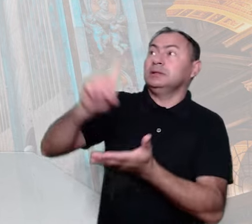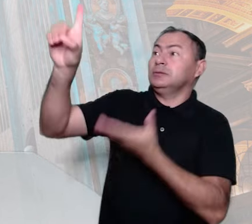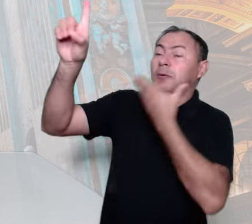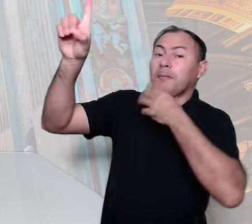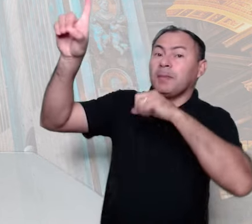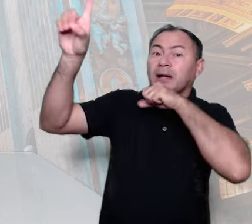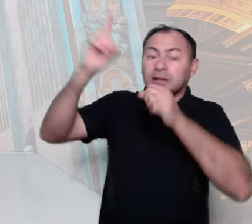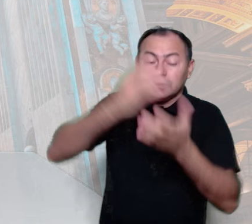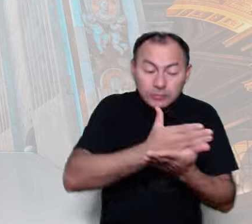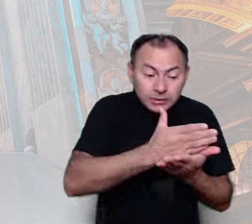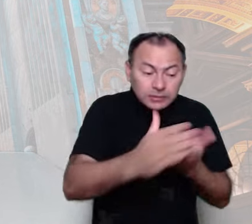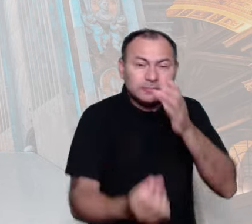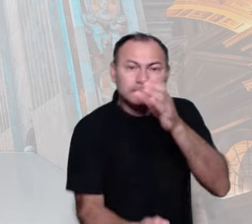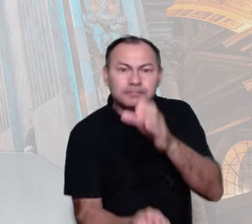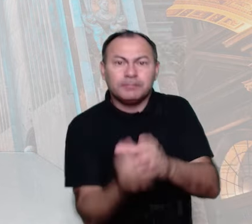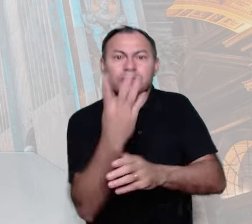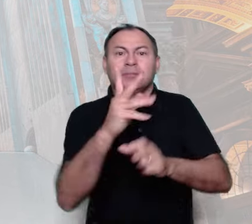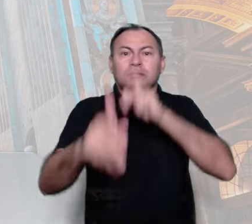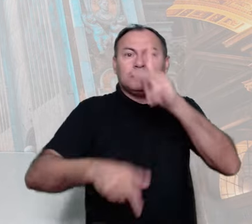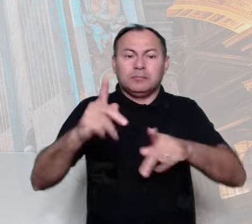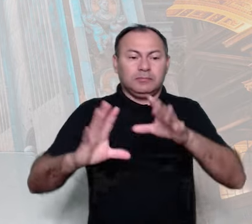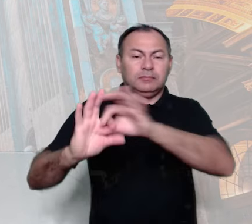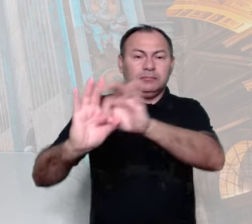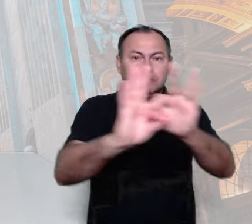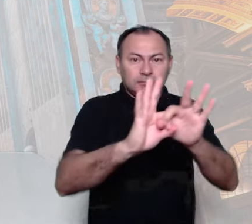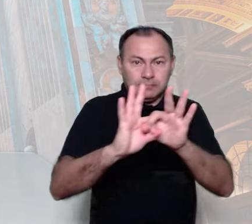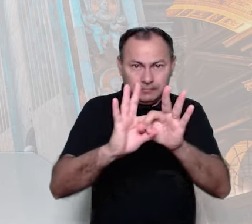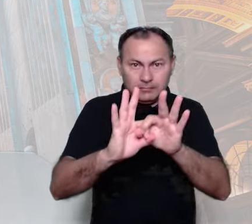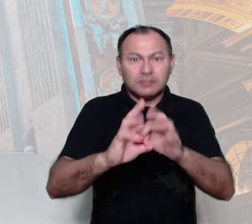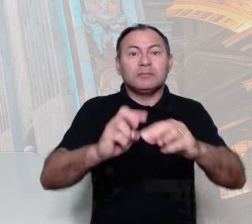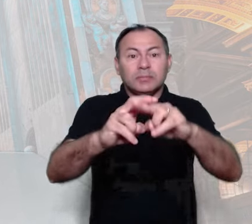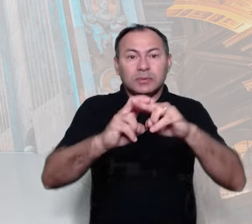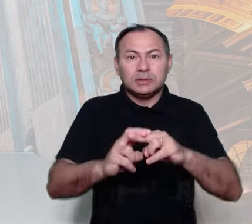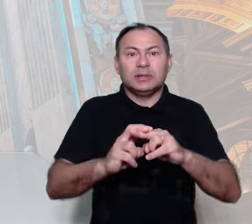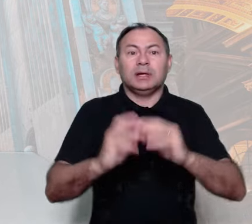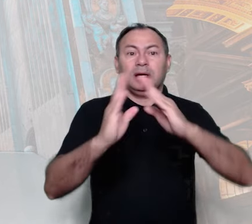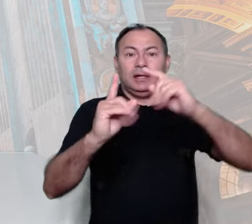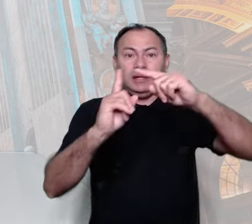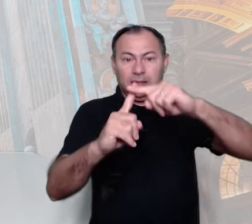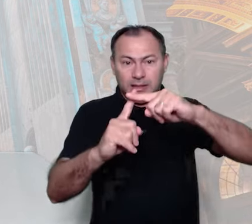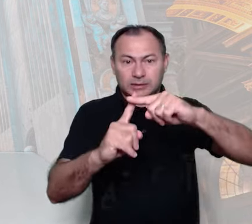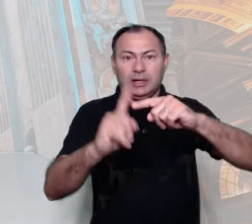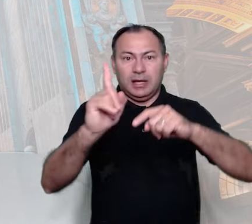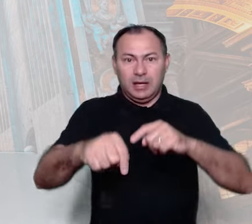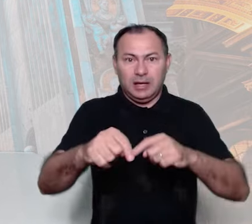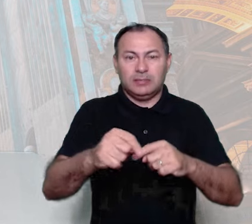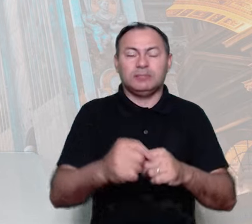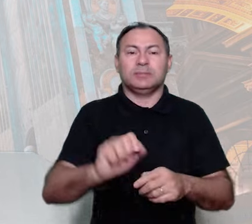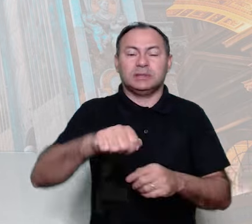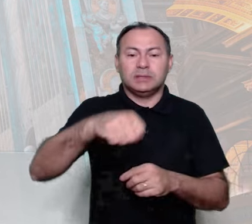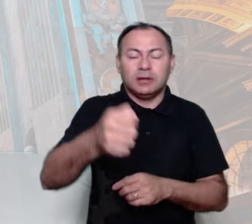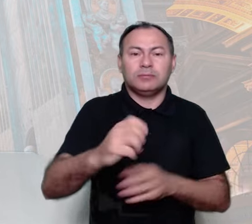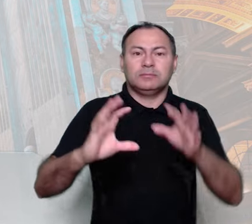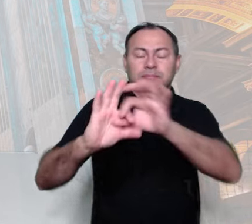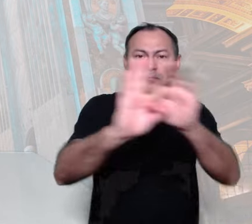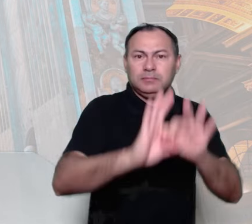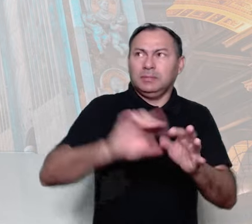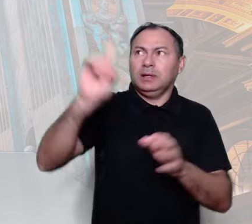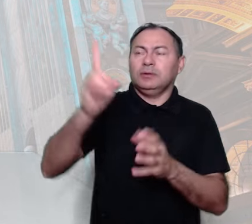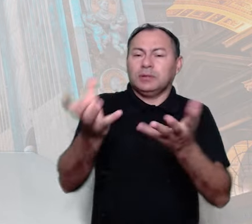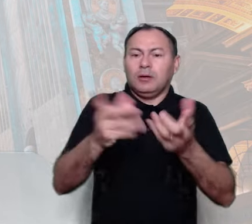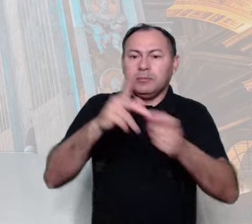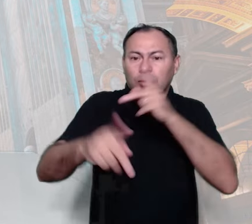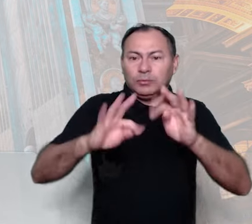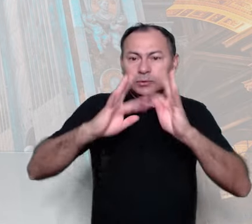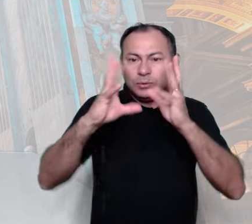Pai desde a criação é uma humanidade reunida, portanto, a Igreja é sinal dessa